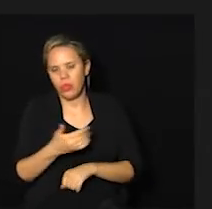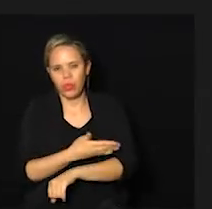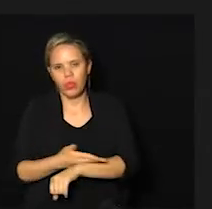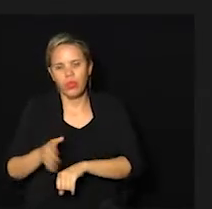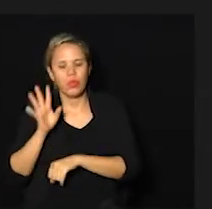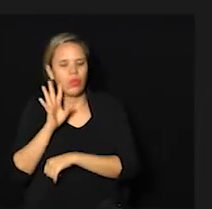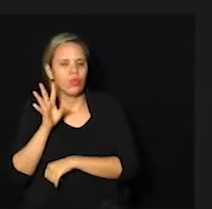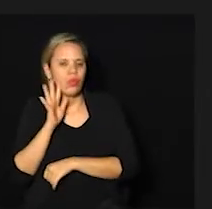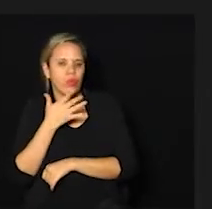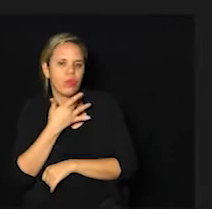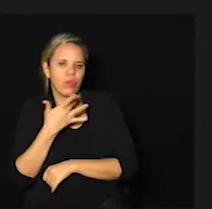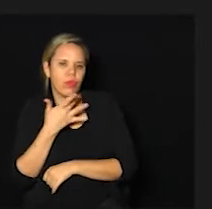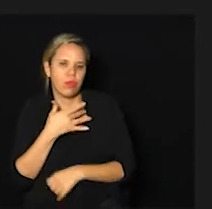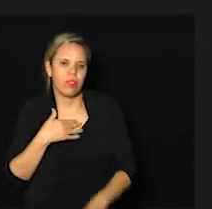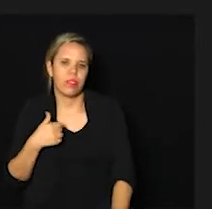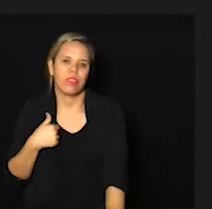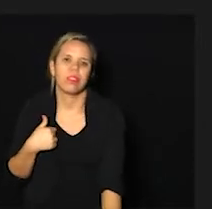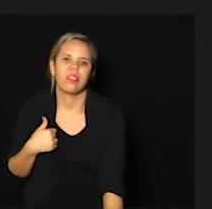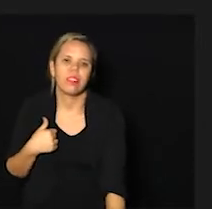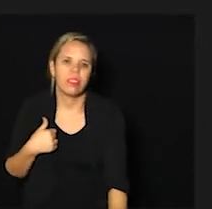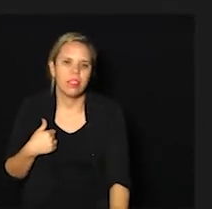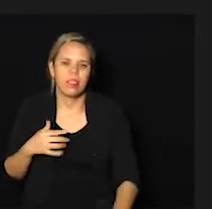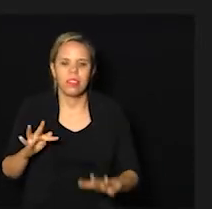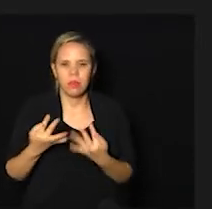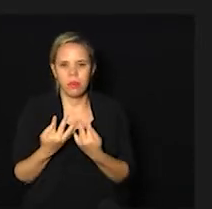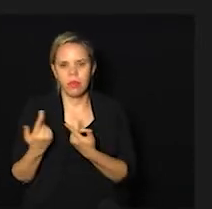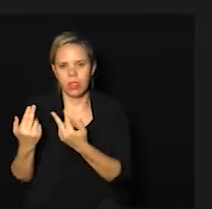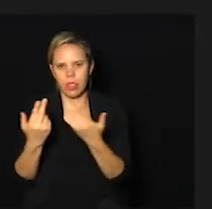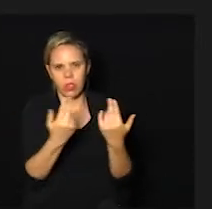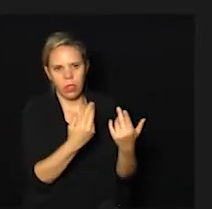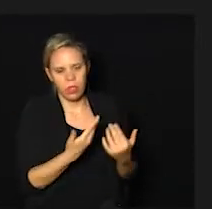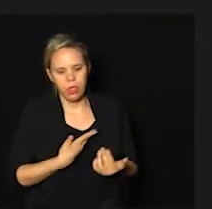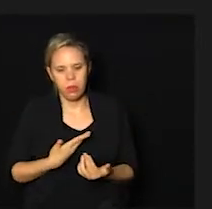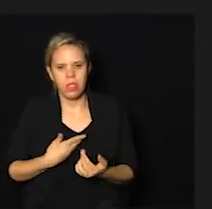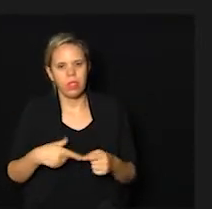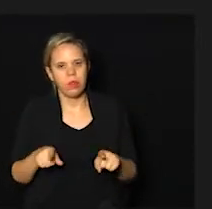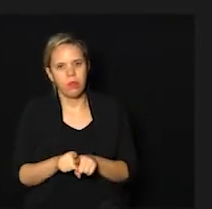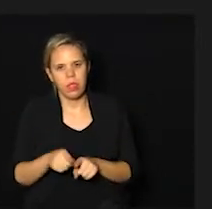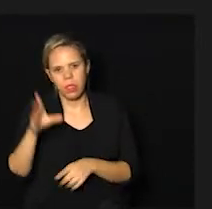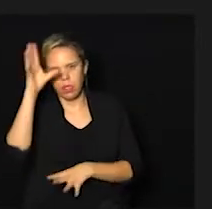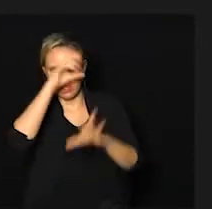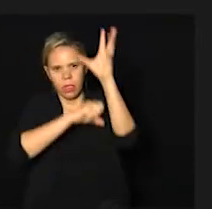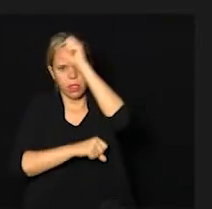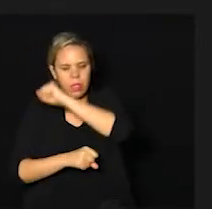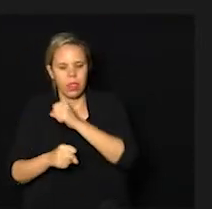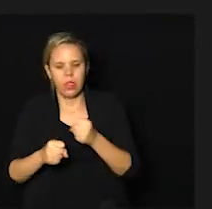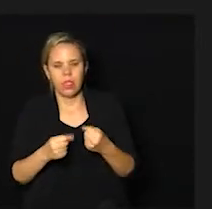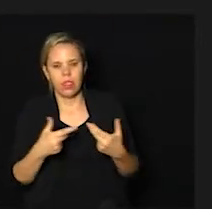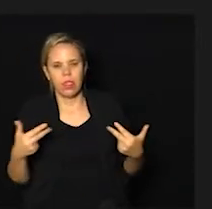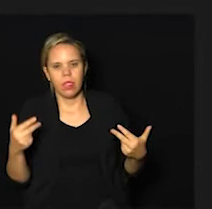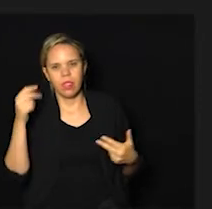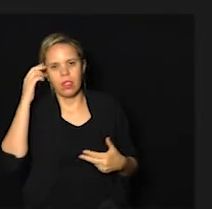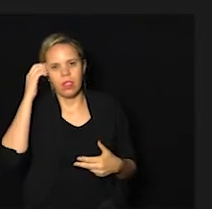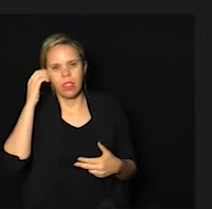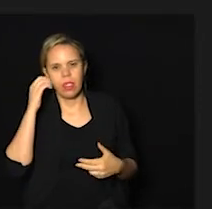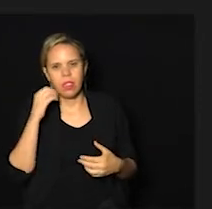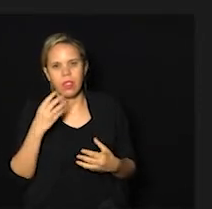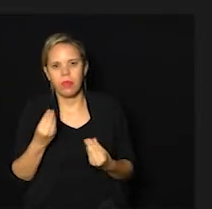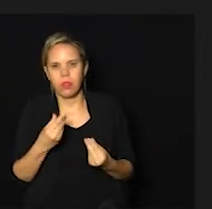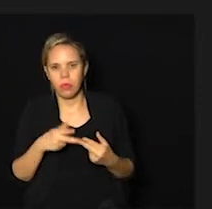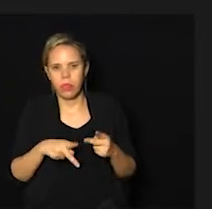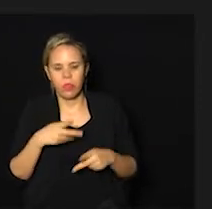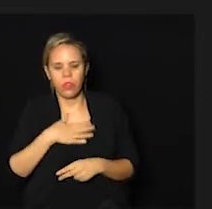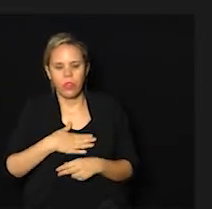hobby gostoso, né? Pelo menos aqui na minha casa, e eu acho que na das meninas também, a gente aprendeu muita coisa. Então, acho que muita gente